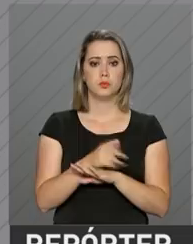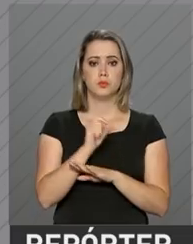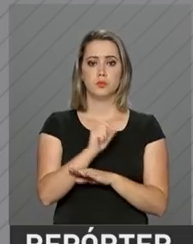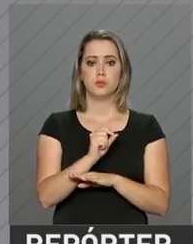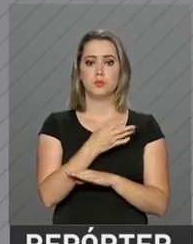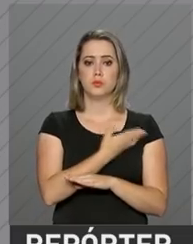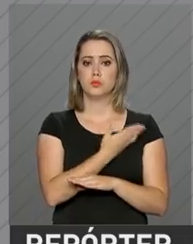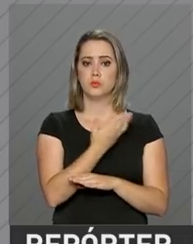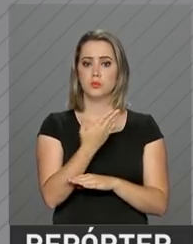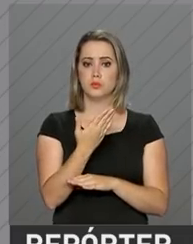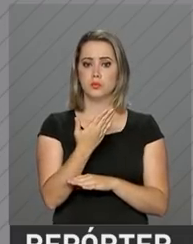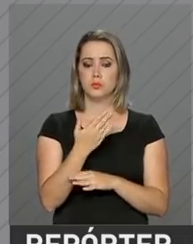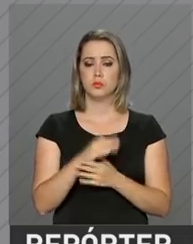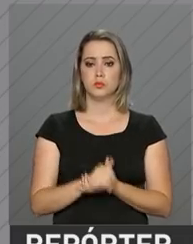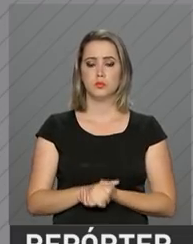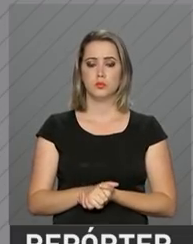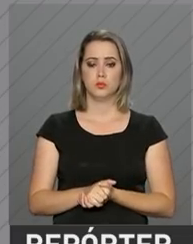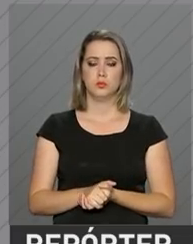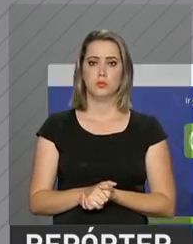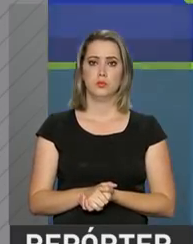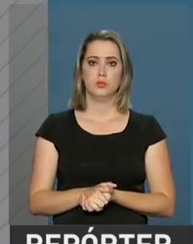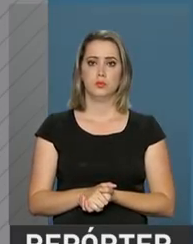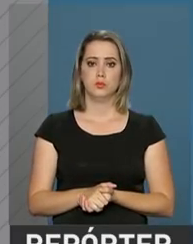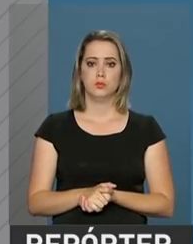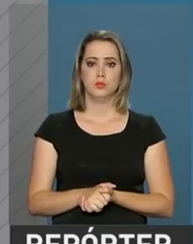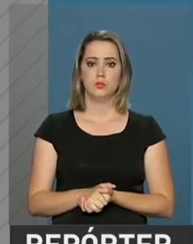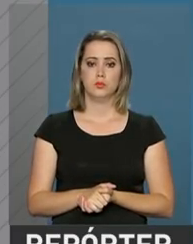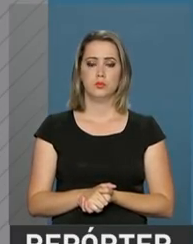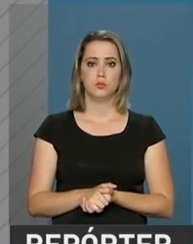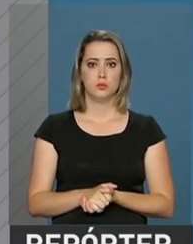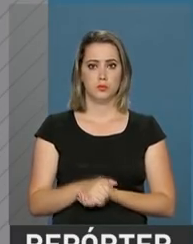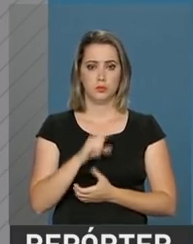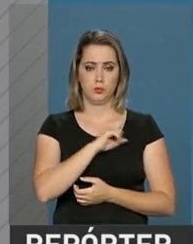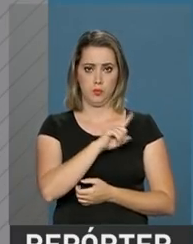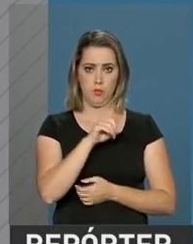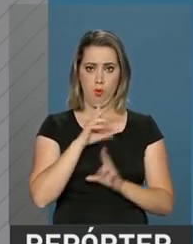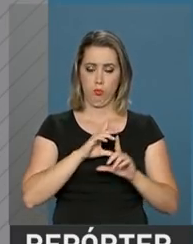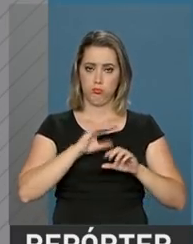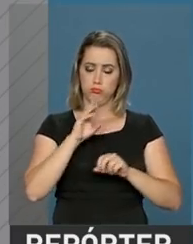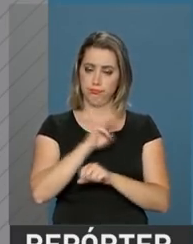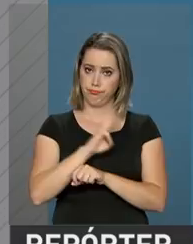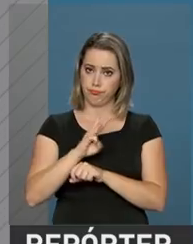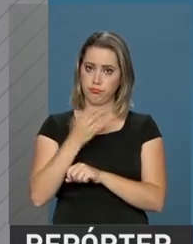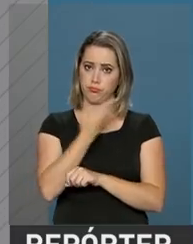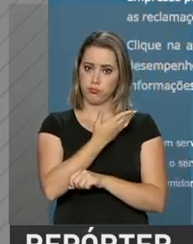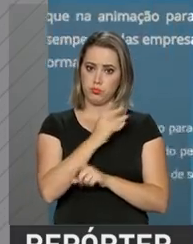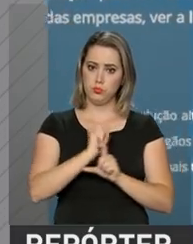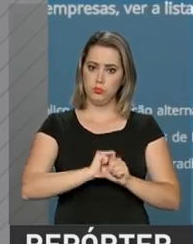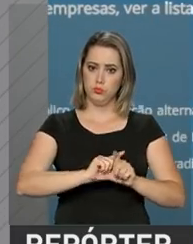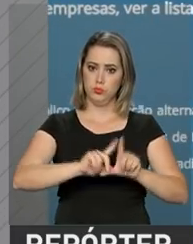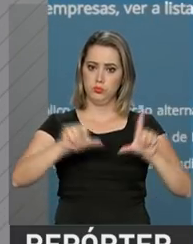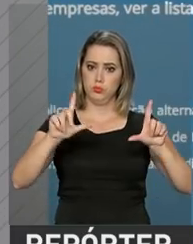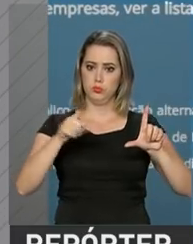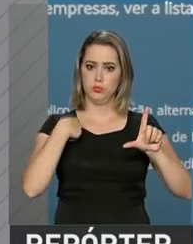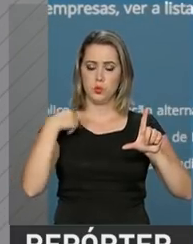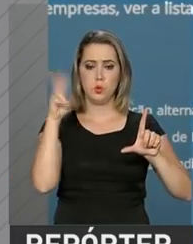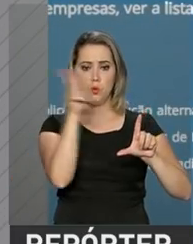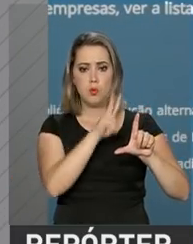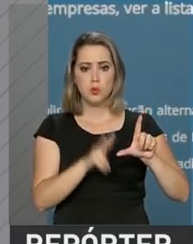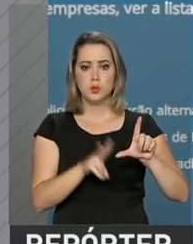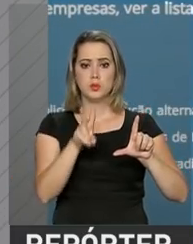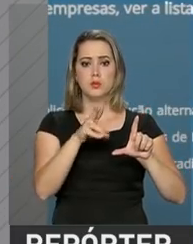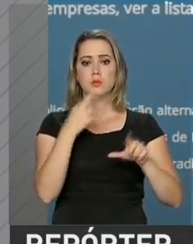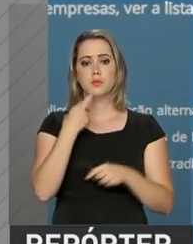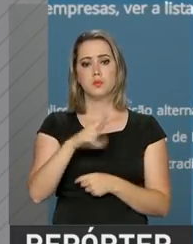disponível no site consumidor ponto gov.br clique na animação para ler as últimas